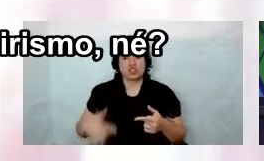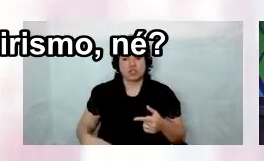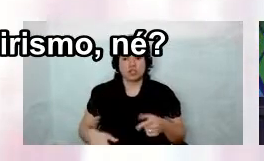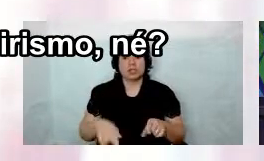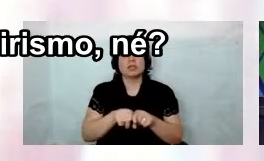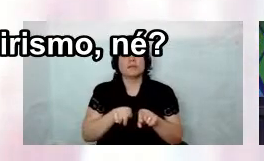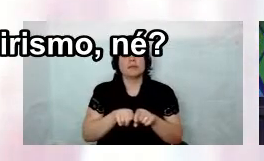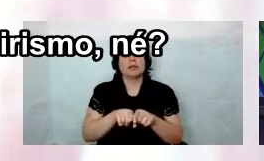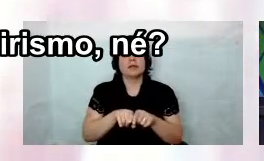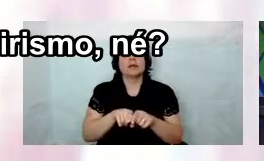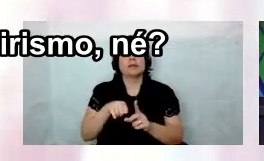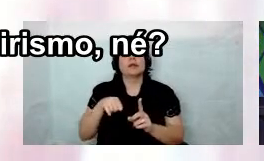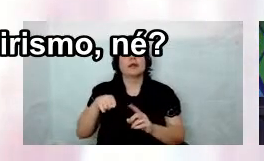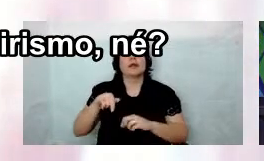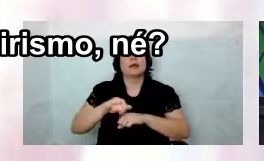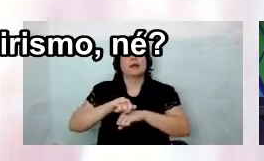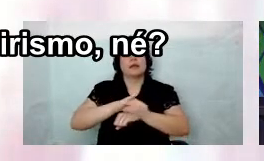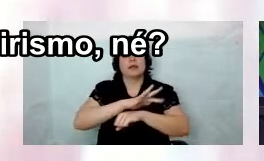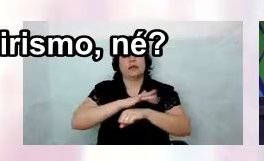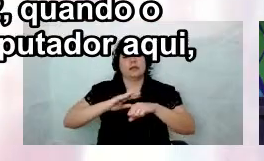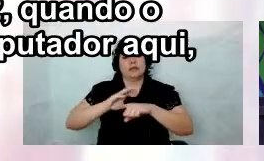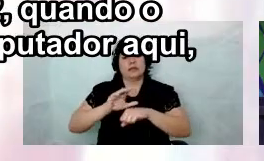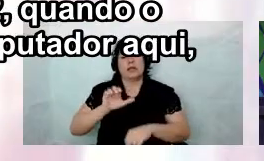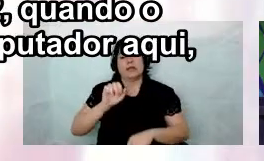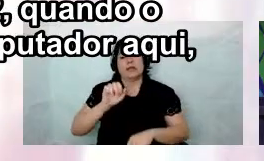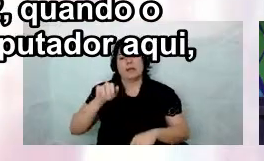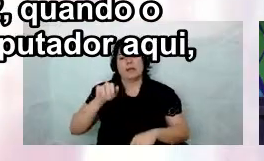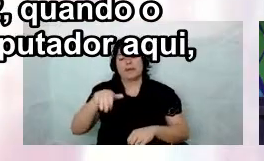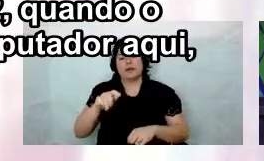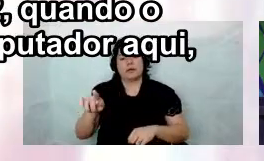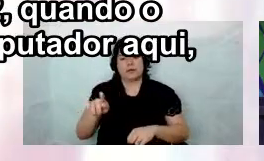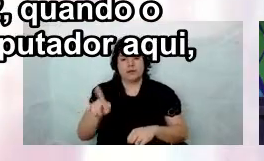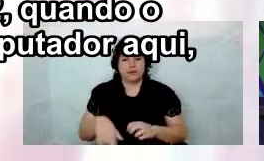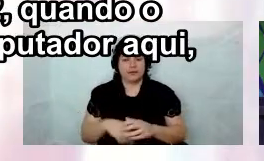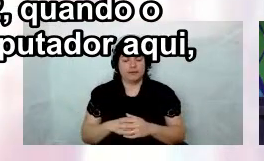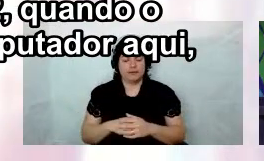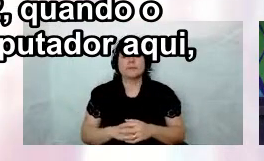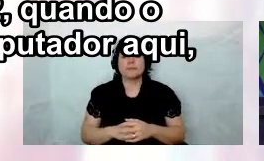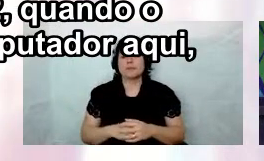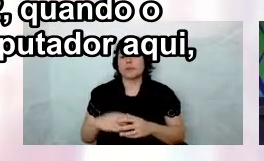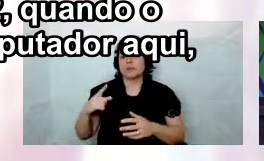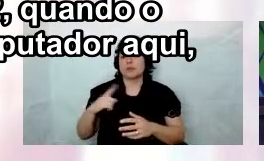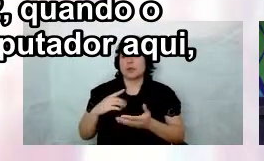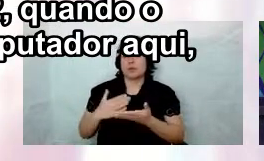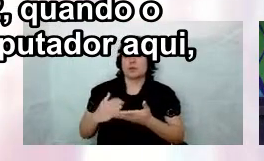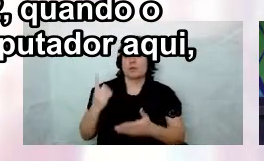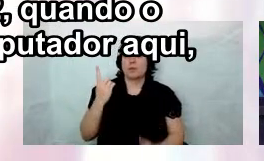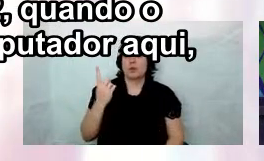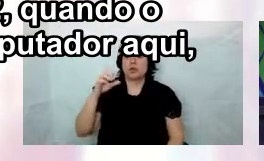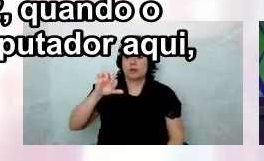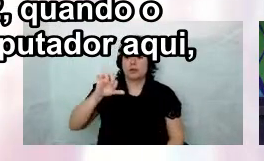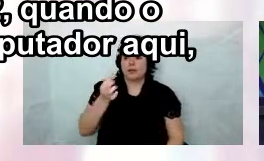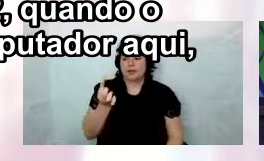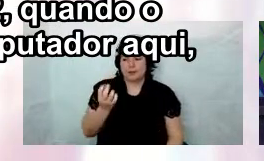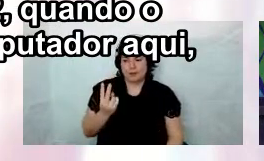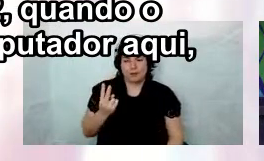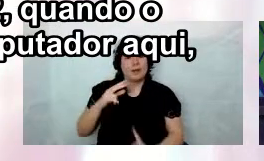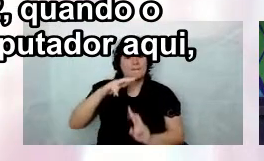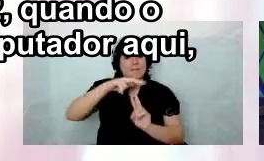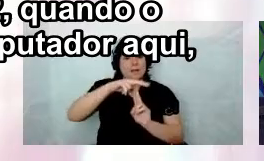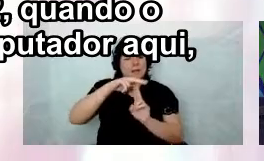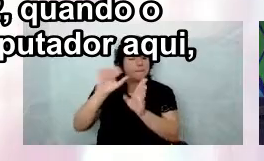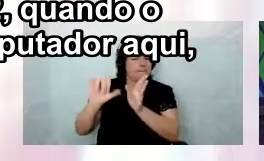E aí são 8 décadas de pioneirismo, né? Então, acho que desde lá, 1962, quando o Bradesco trouxe o